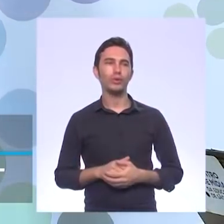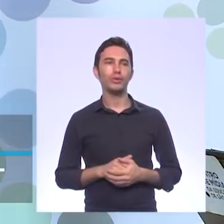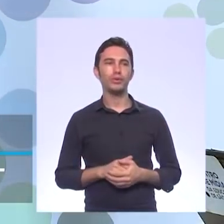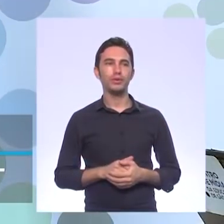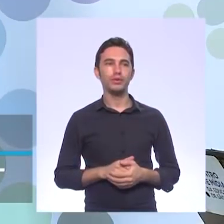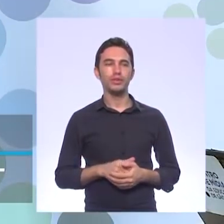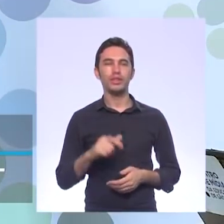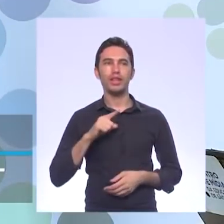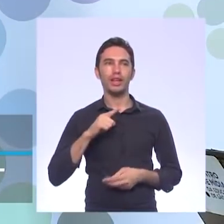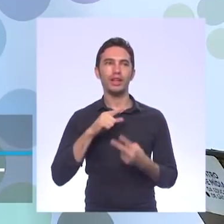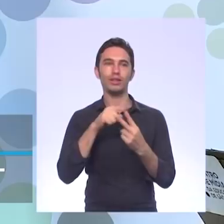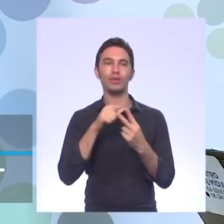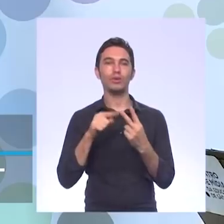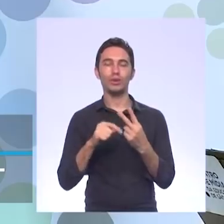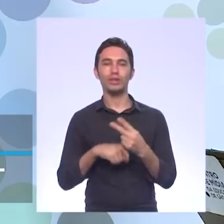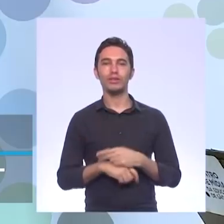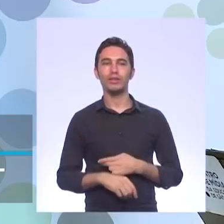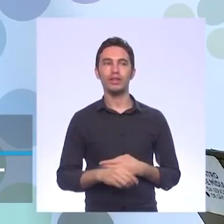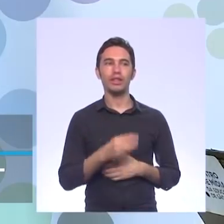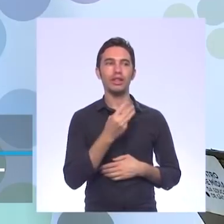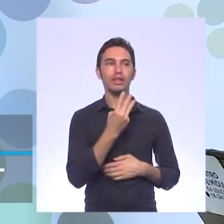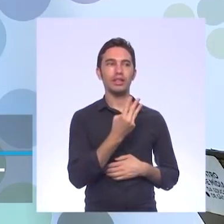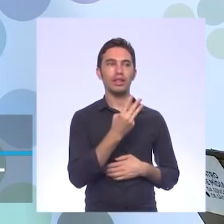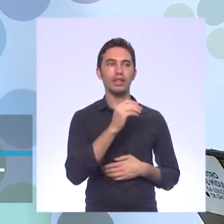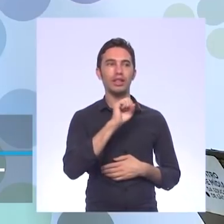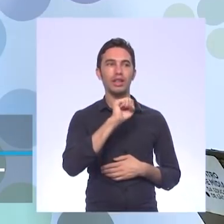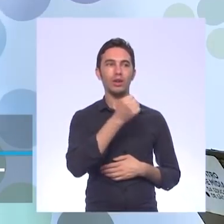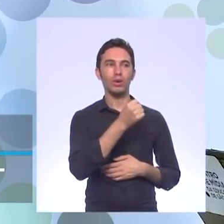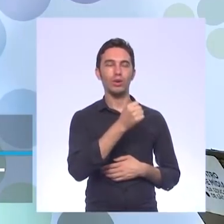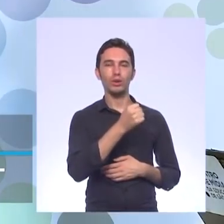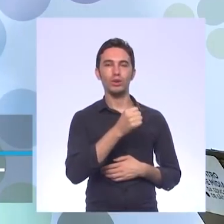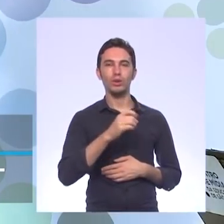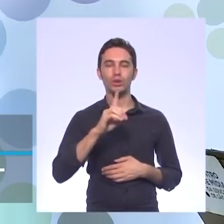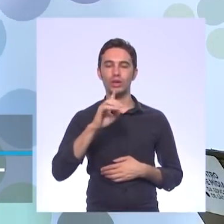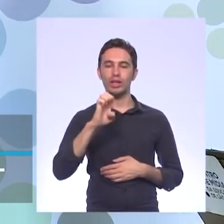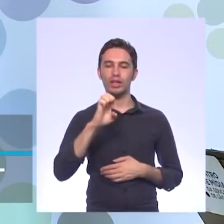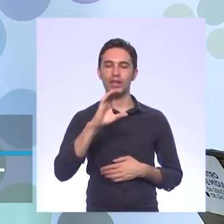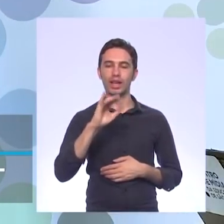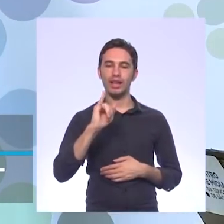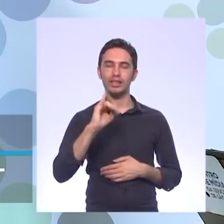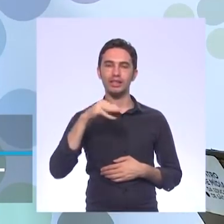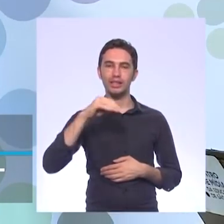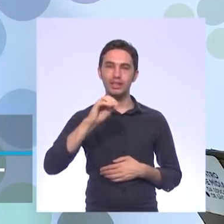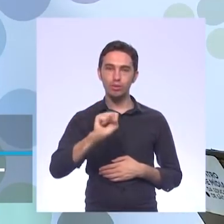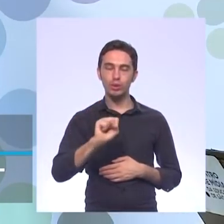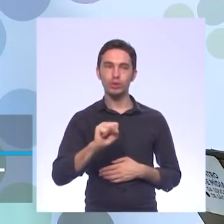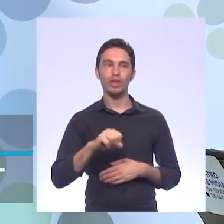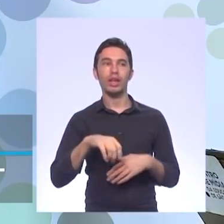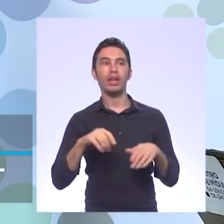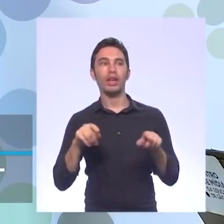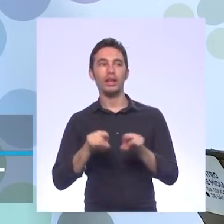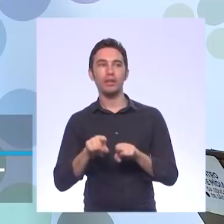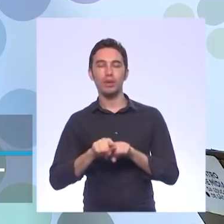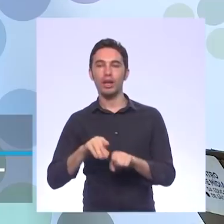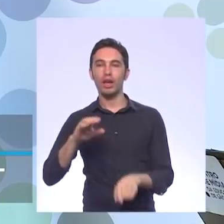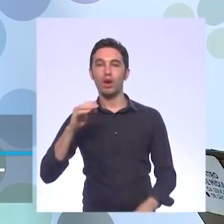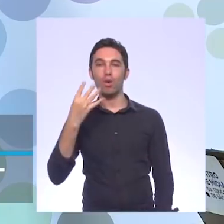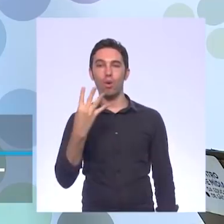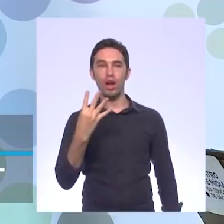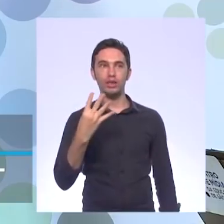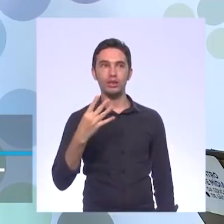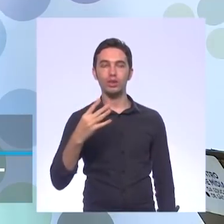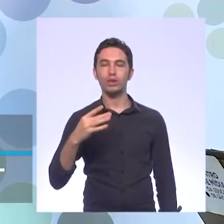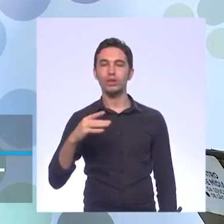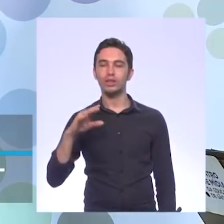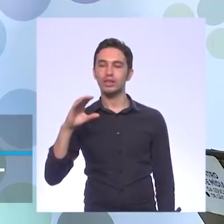tem duas maneiras é 38 décimos e quatro centésimos a gente pode dizer